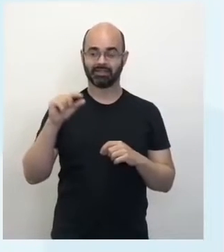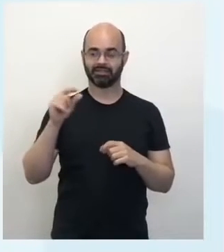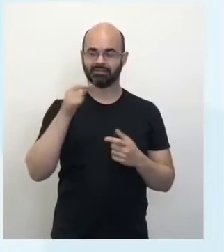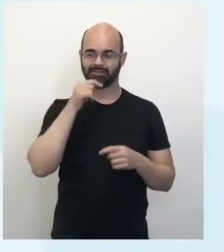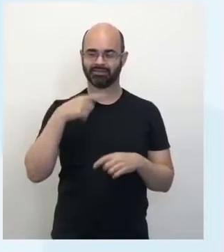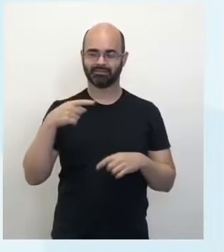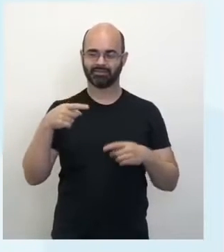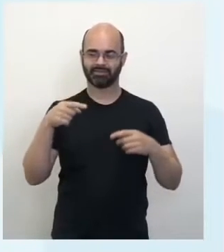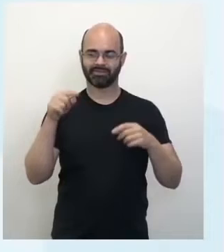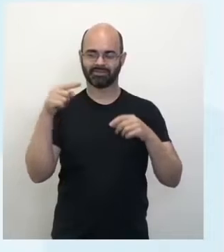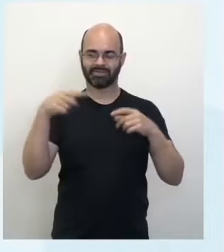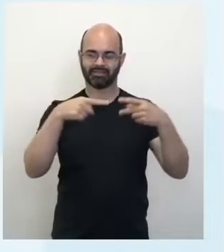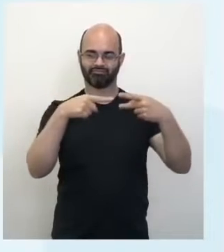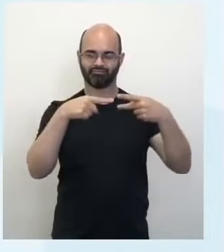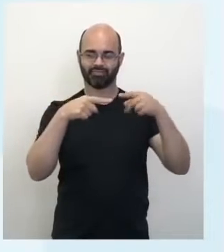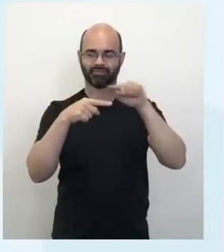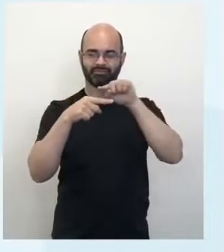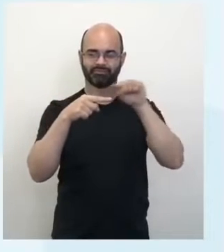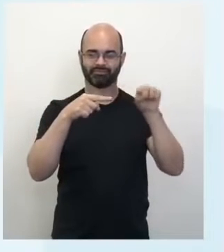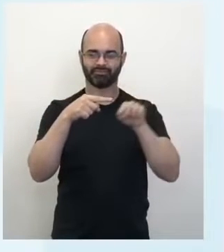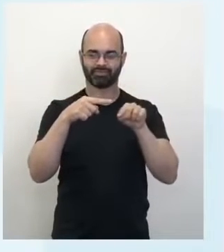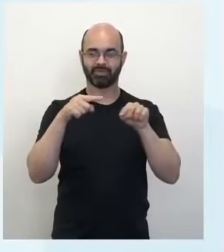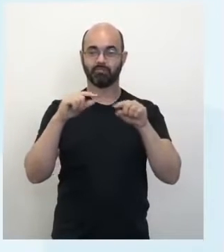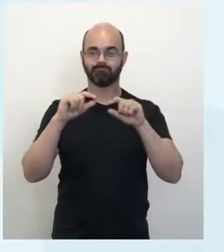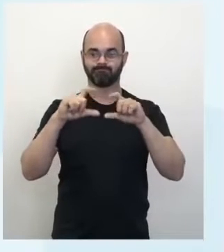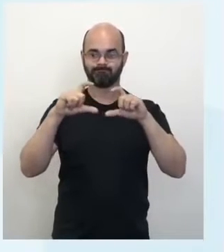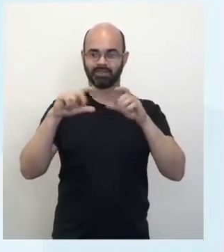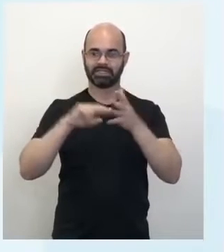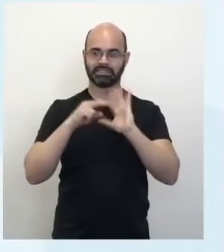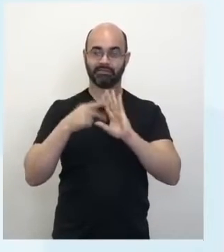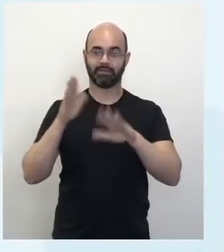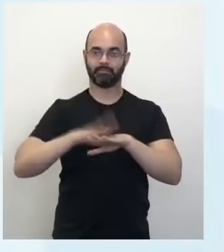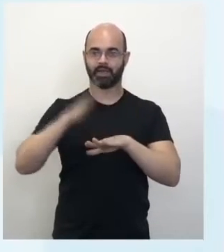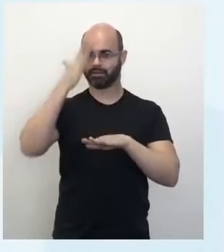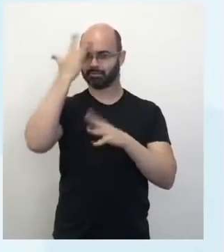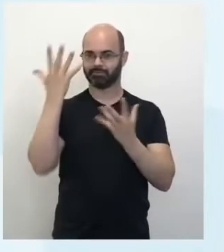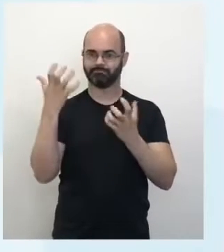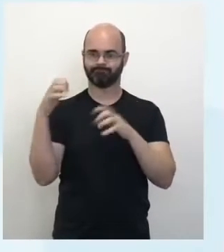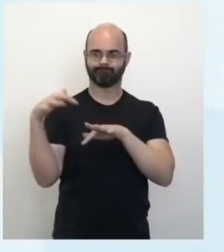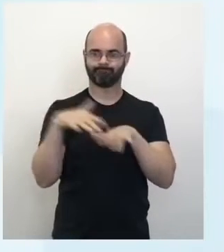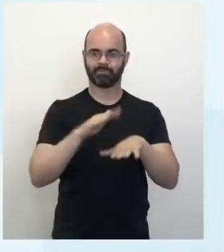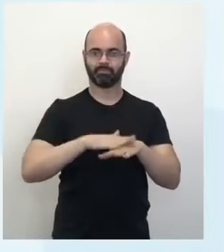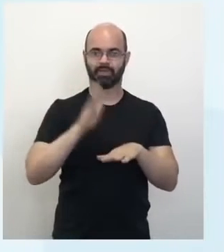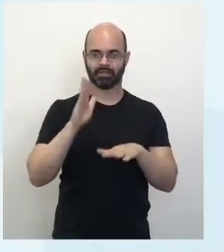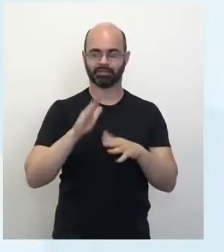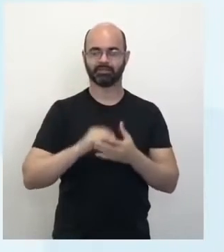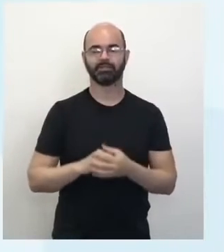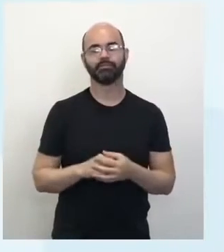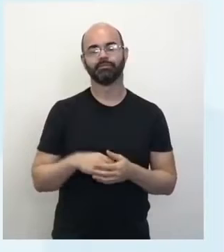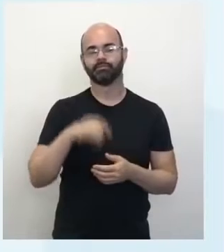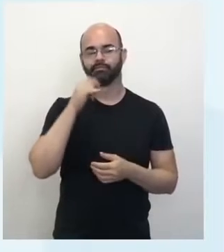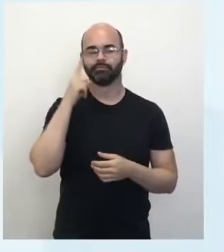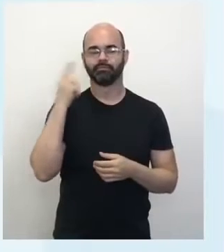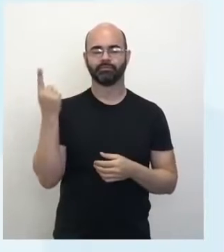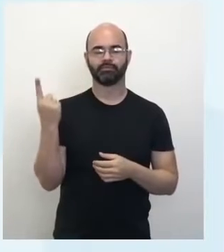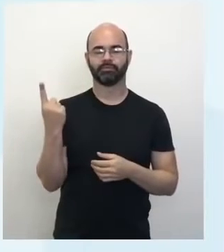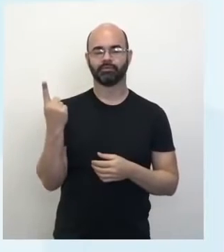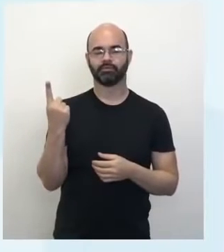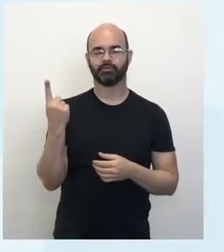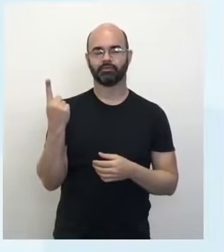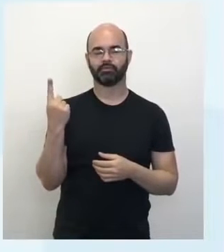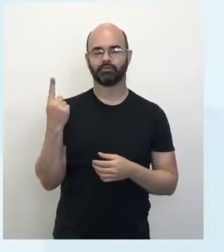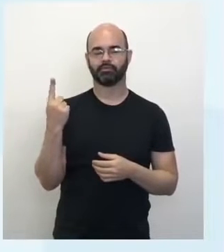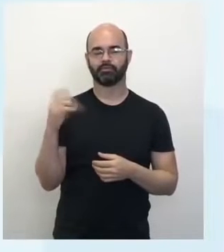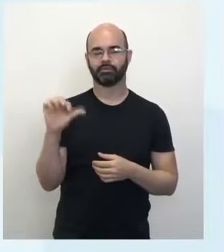de deslocamento populacional. É um fluxo de migração que aconteceu entre 1960 e